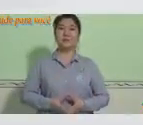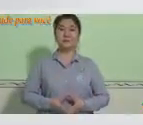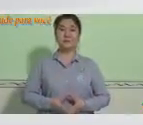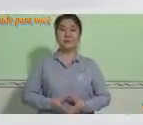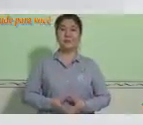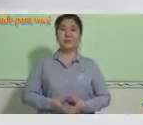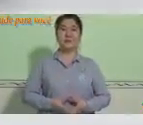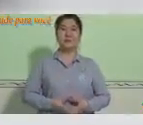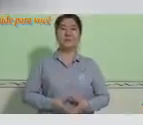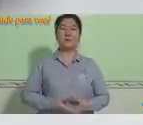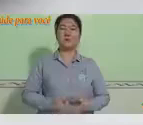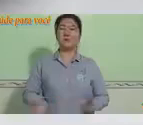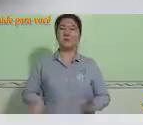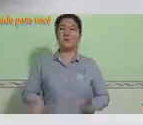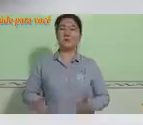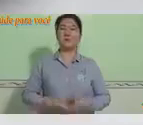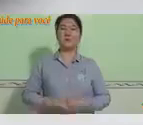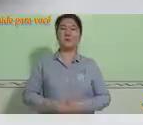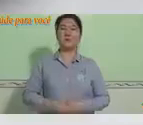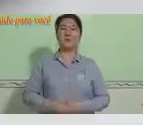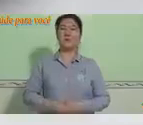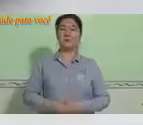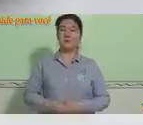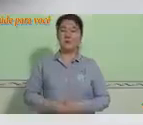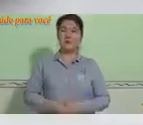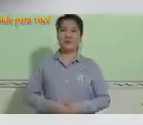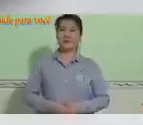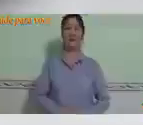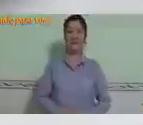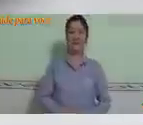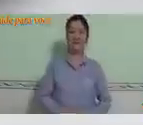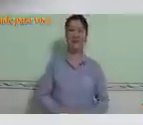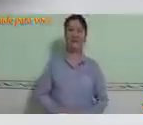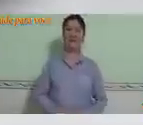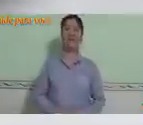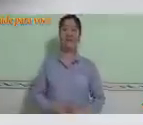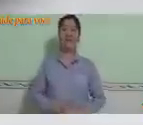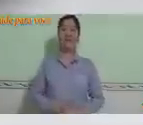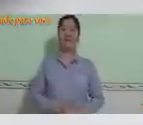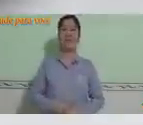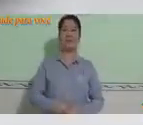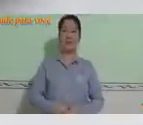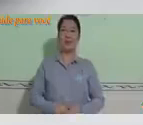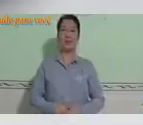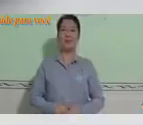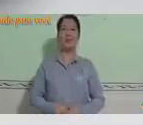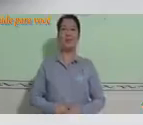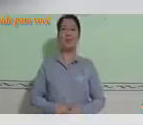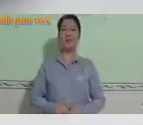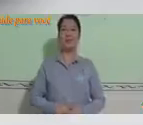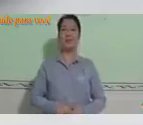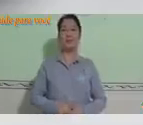Apenas em raros casos poderá indicar problema mais sério, como uma doença neurológica ou até mesmo um